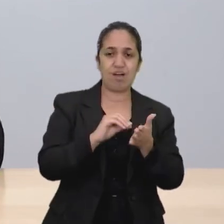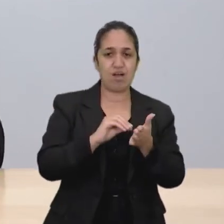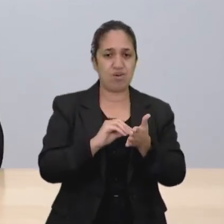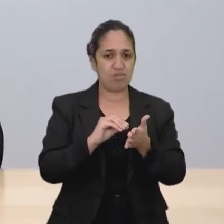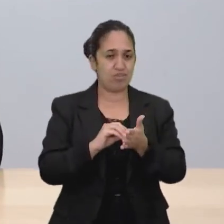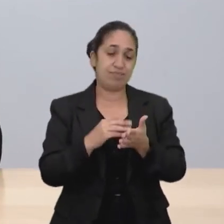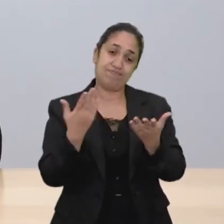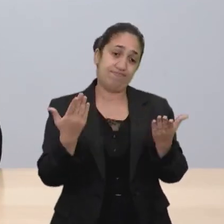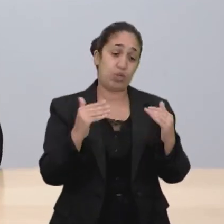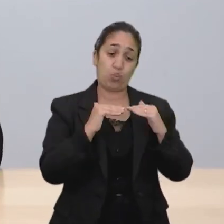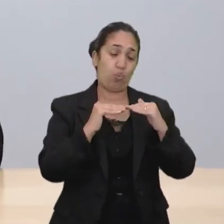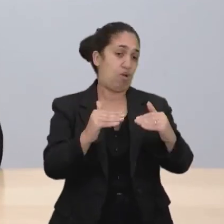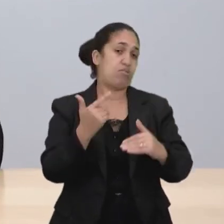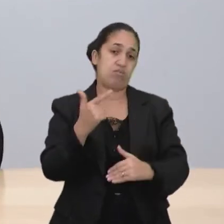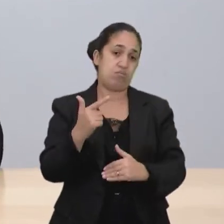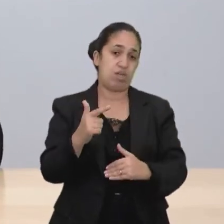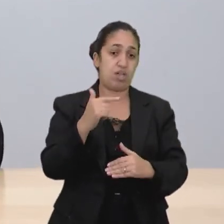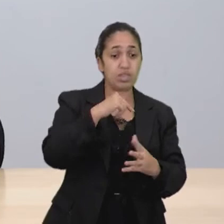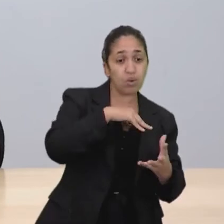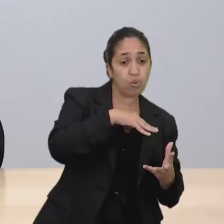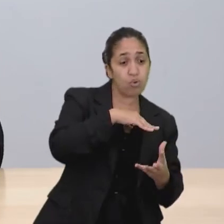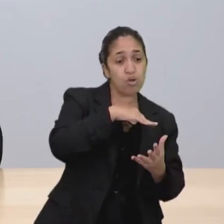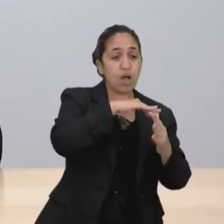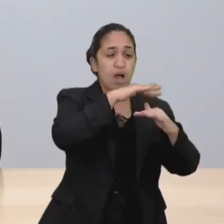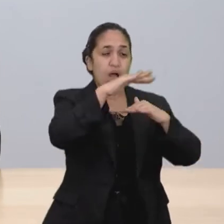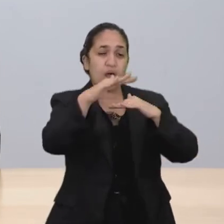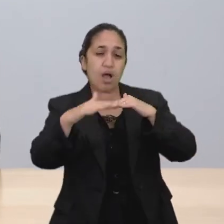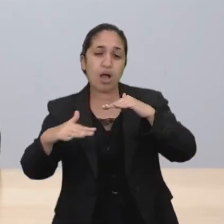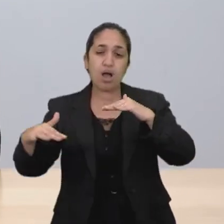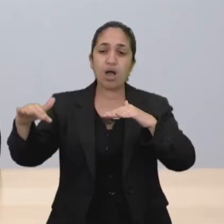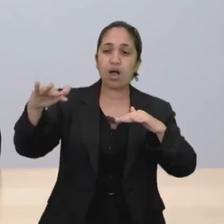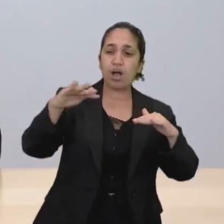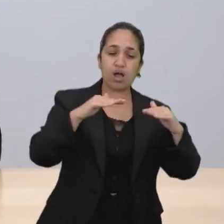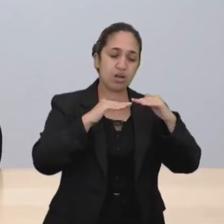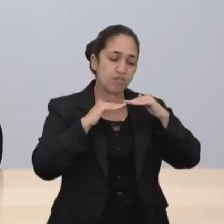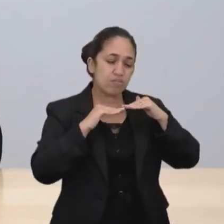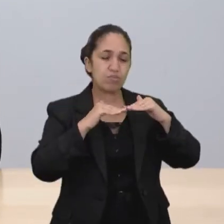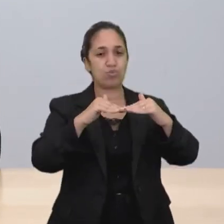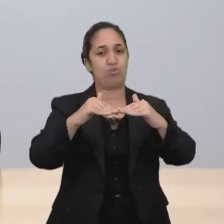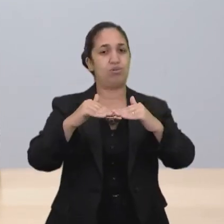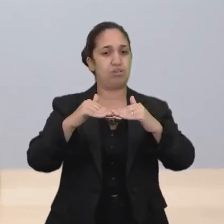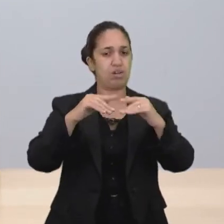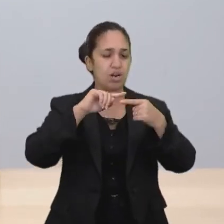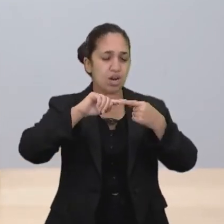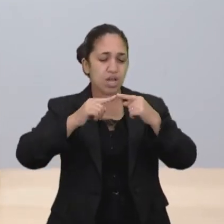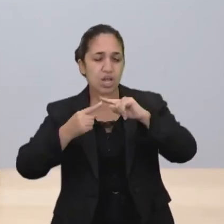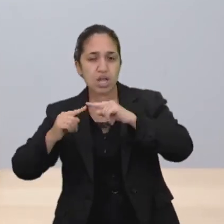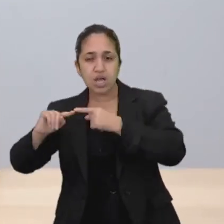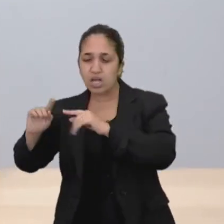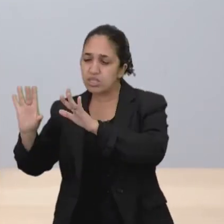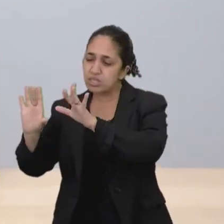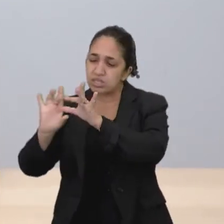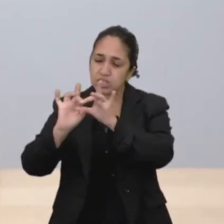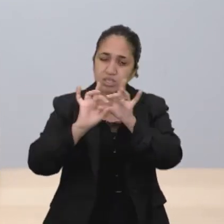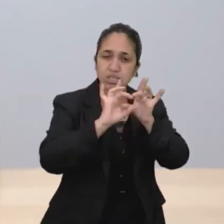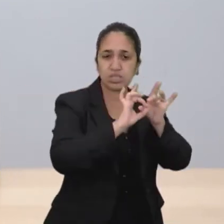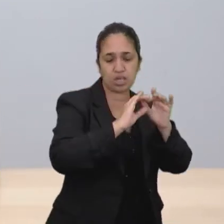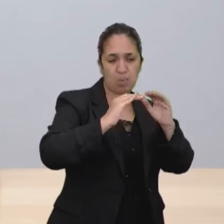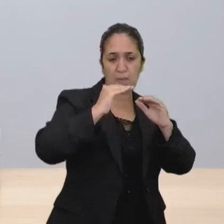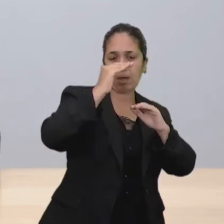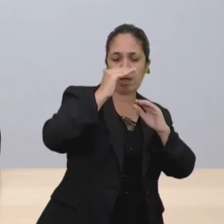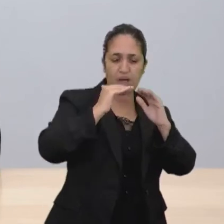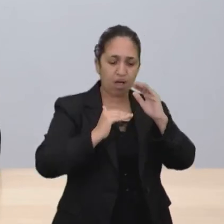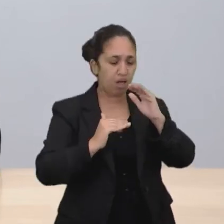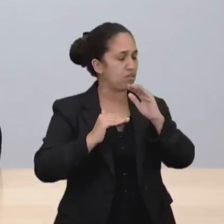não há coerência. Então é preciso que eles se harmonizem, né? Que haja entre eles uma harmonização, não exista nenhum excesso de um lado ou